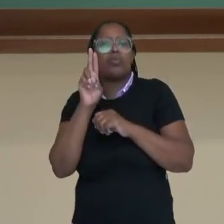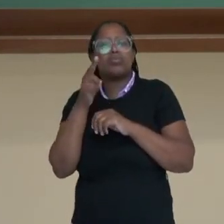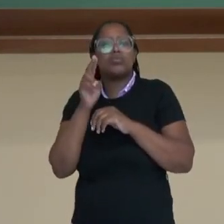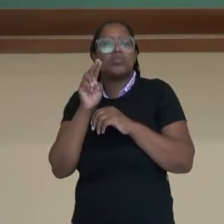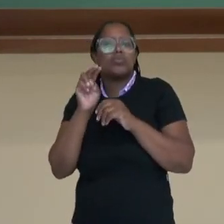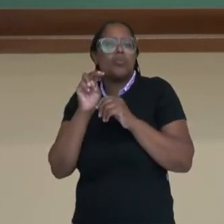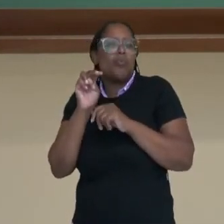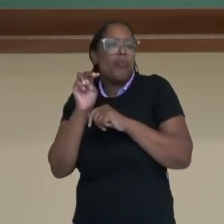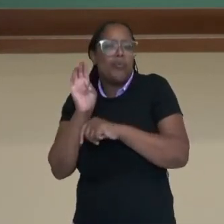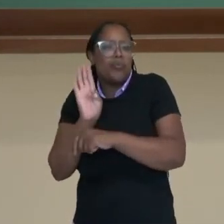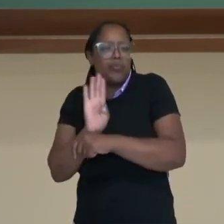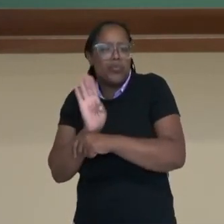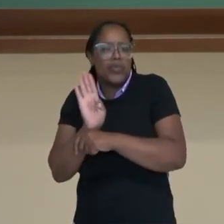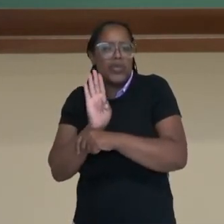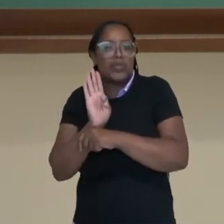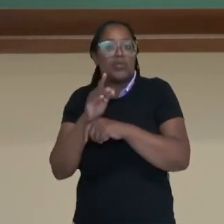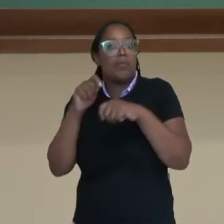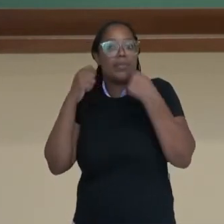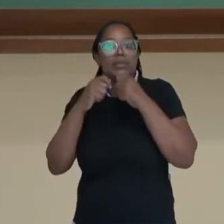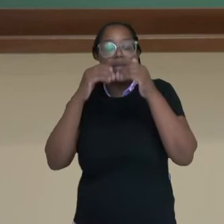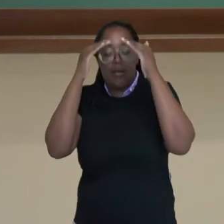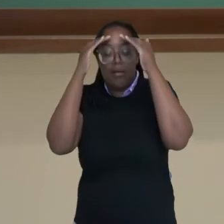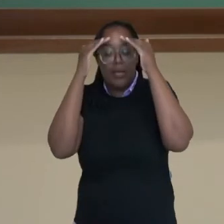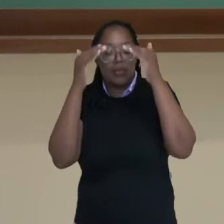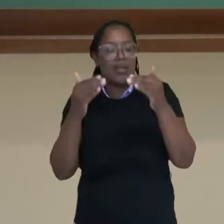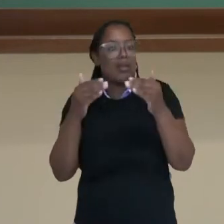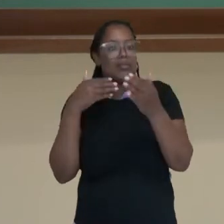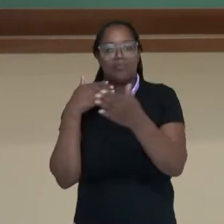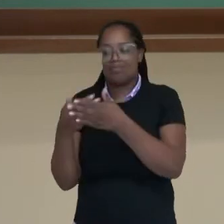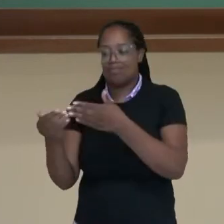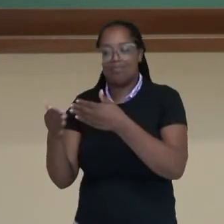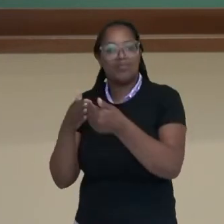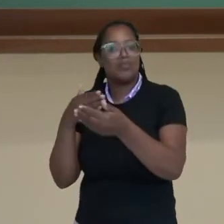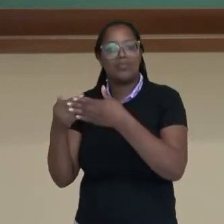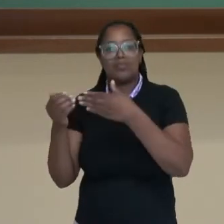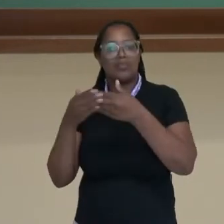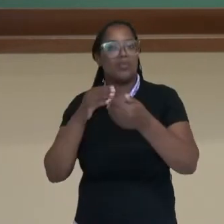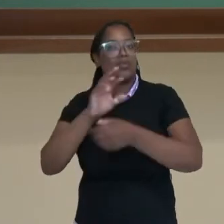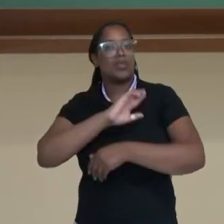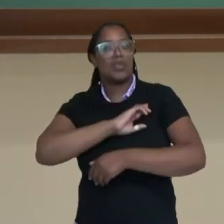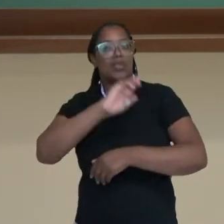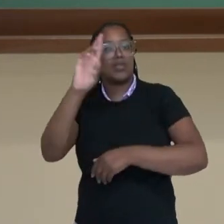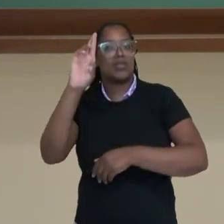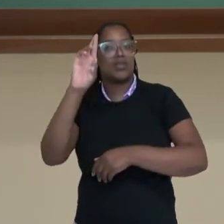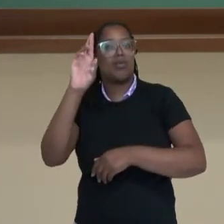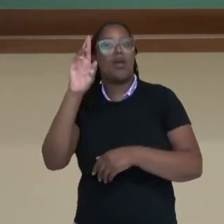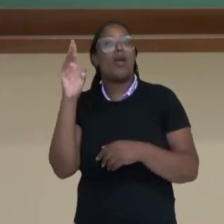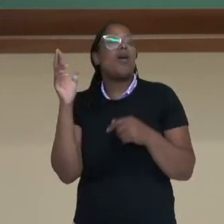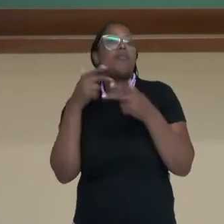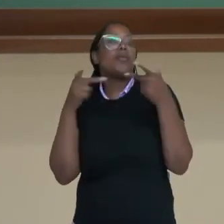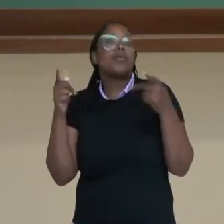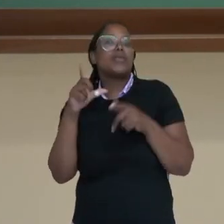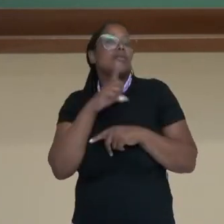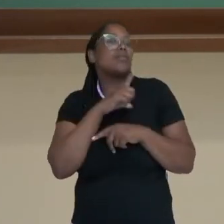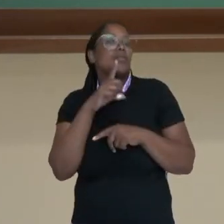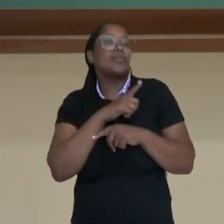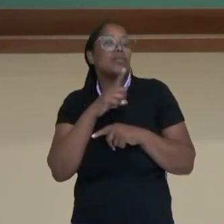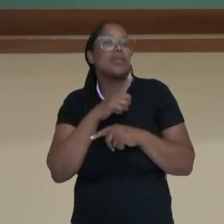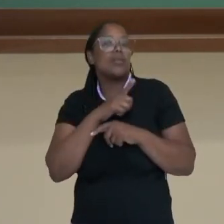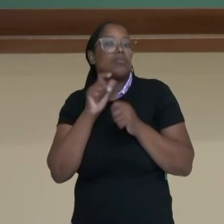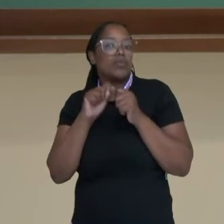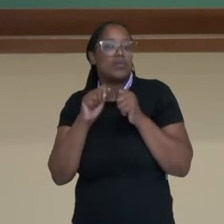né? Independente, como eu falei para vocês, independente da religião, a qual for, né? É uma imagem que eu tenho que